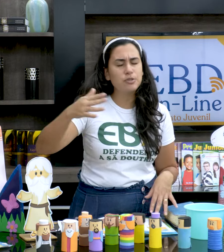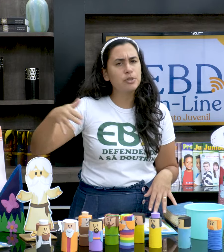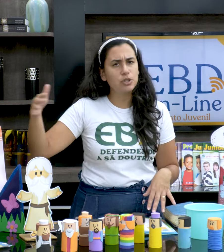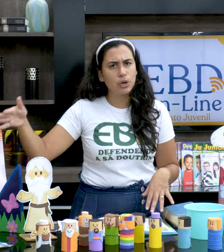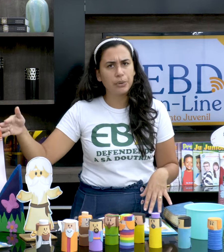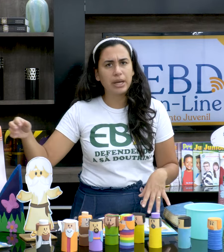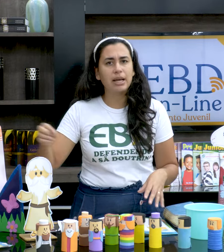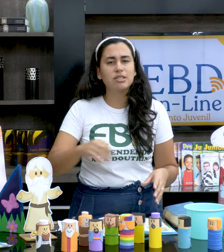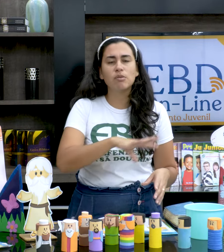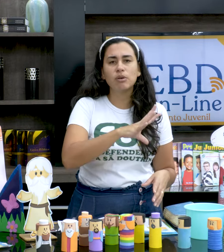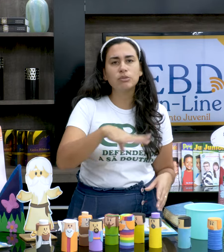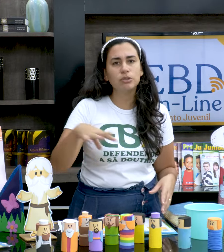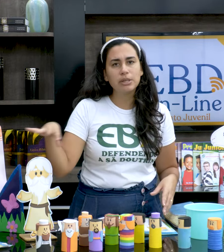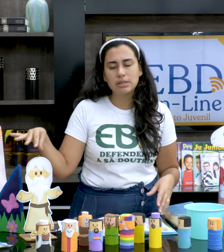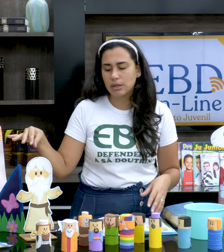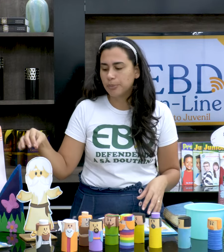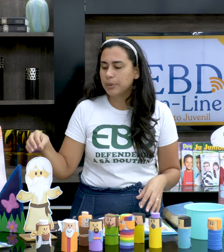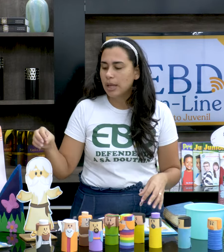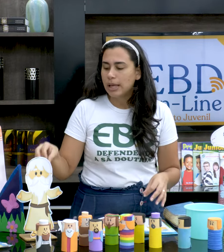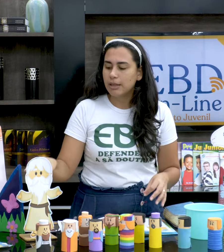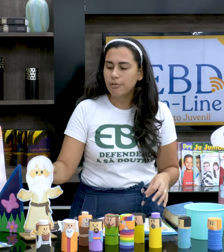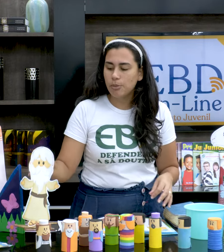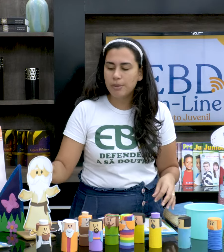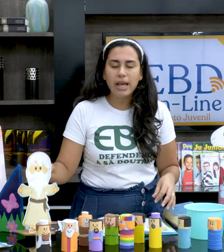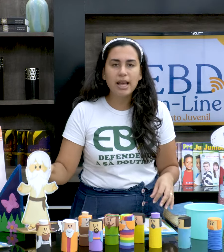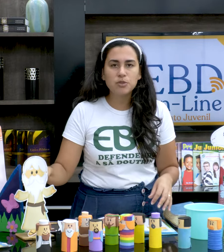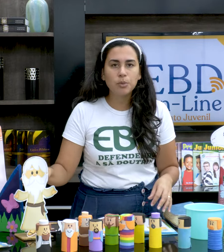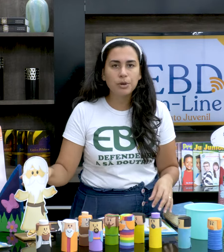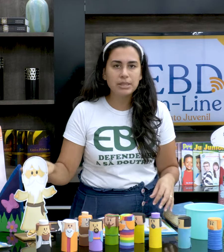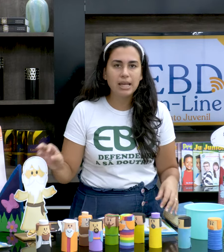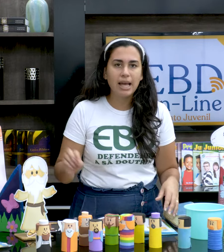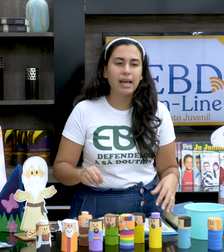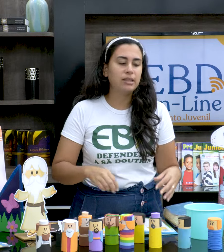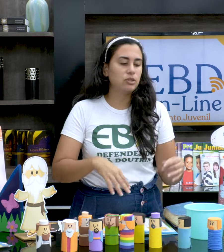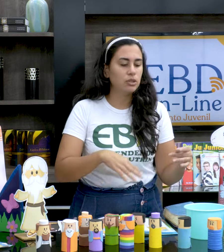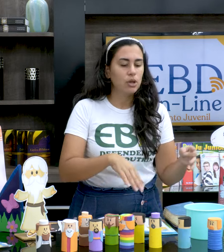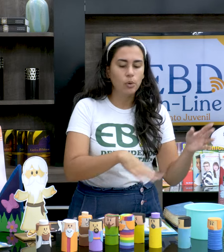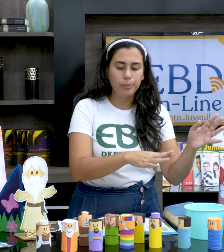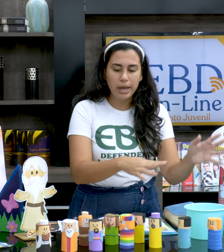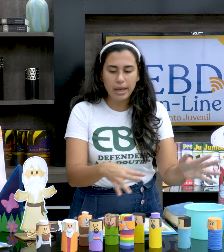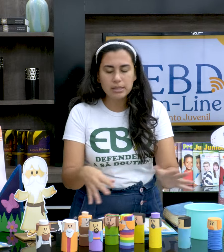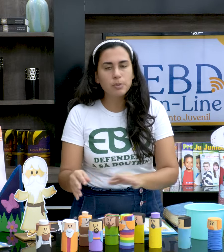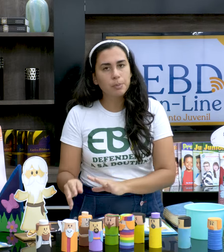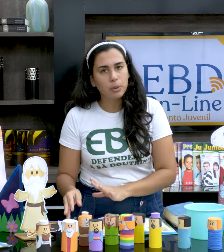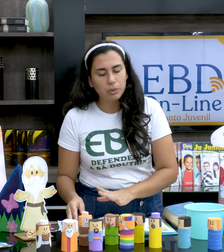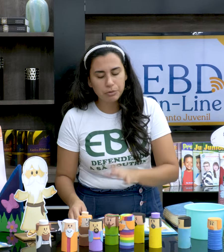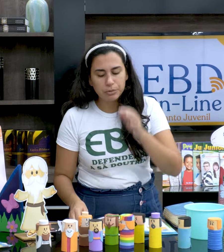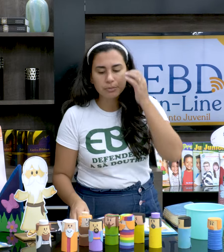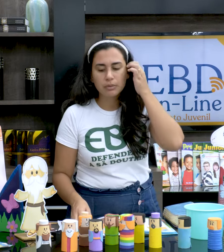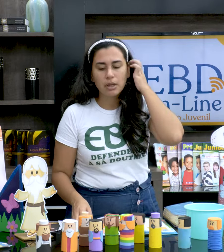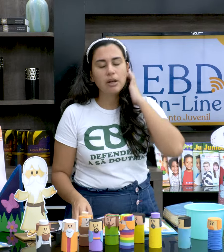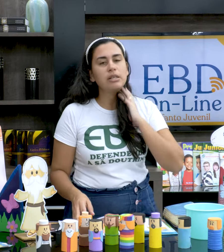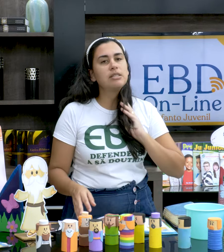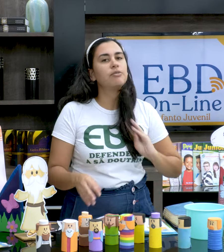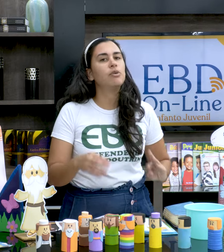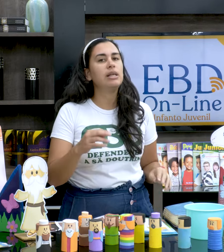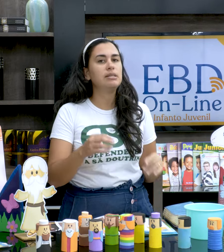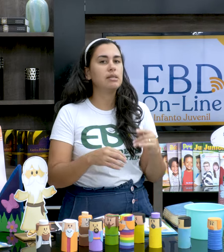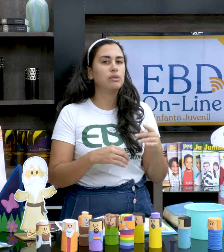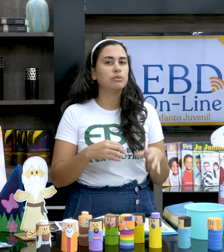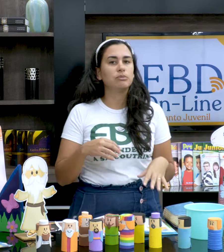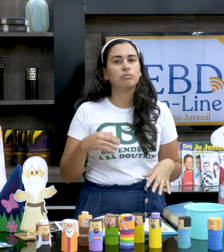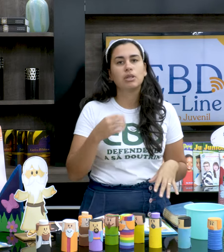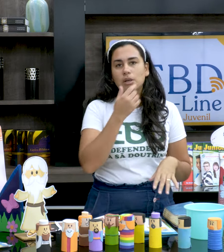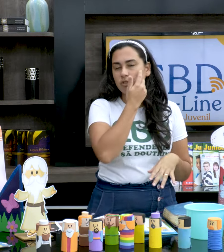a mesma história, é só uma continuação. Que foi o mesmo Moisés, o mesmo povo. Agora, se for